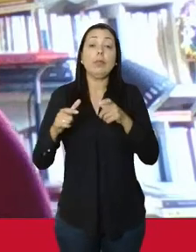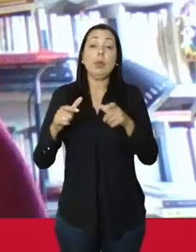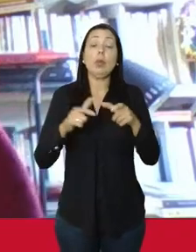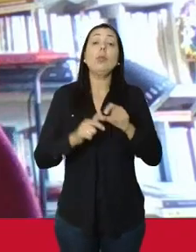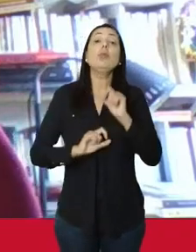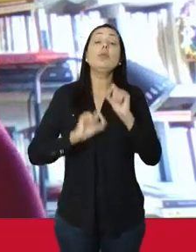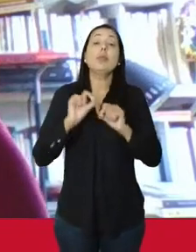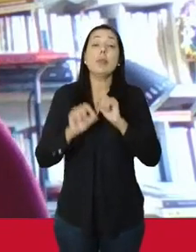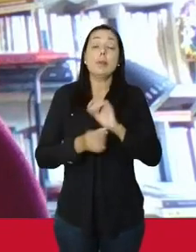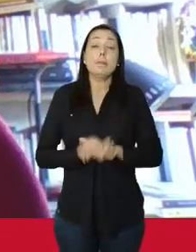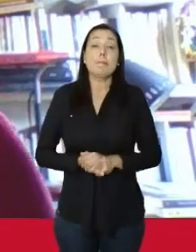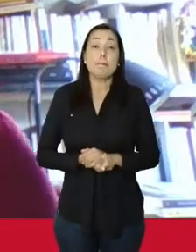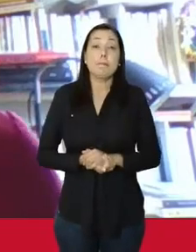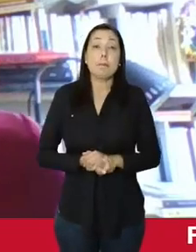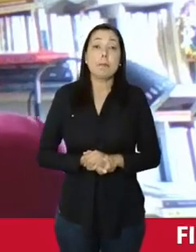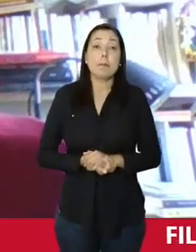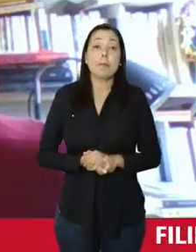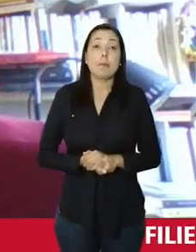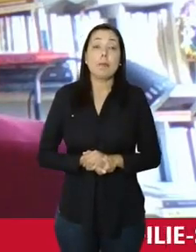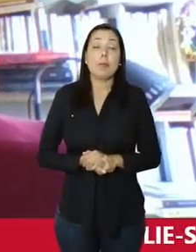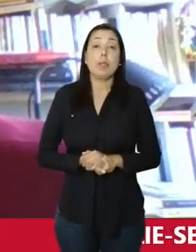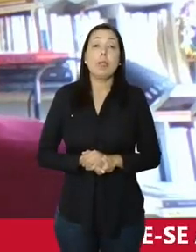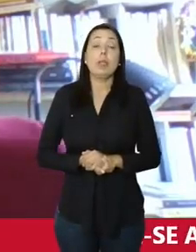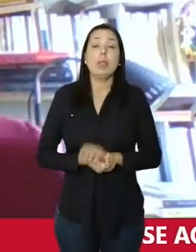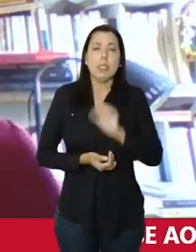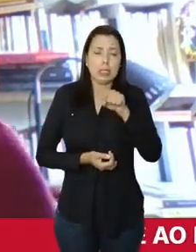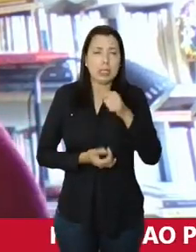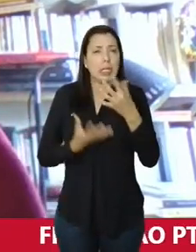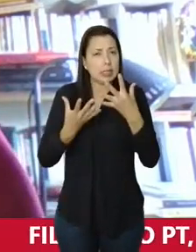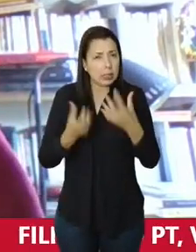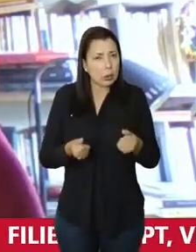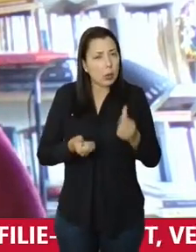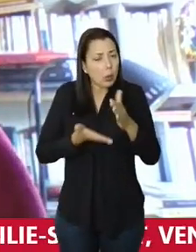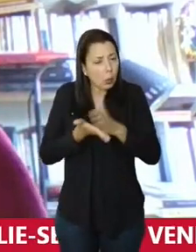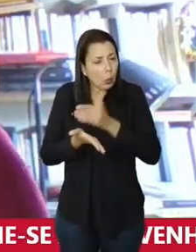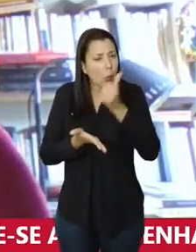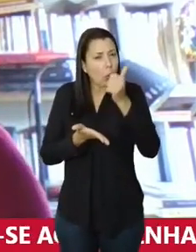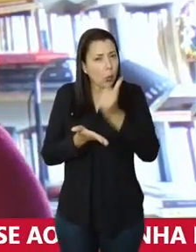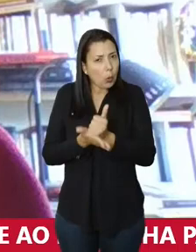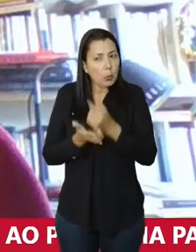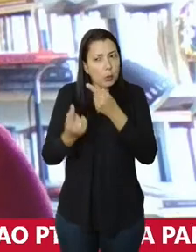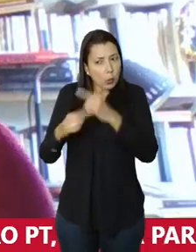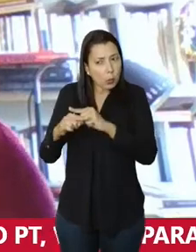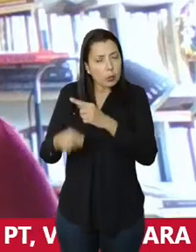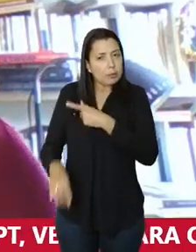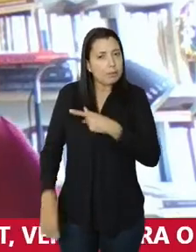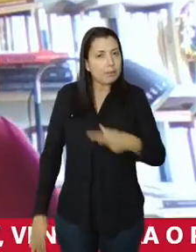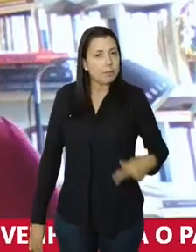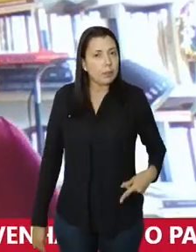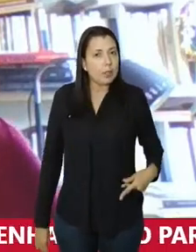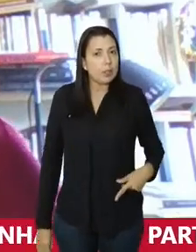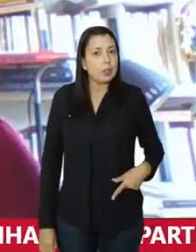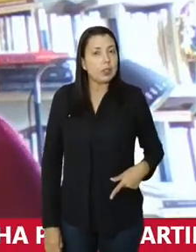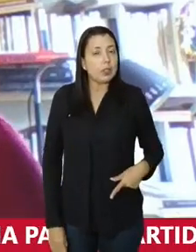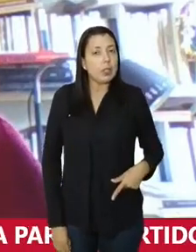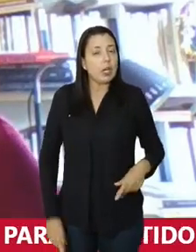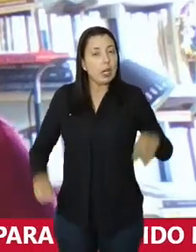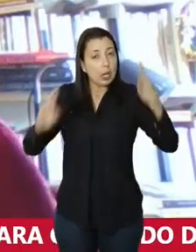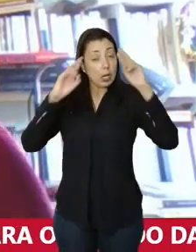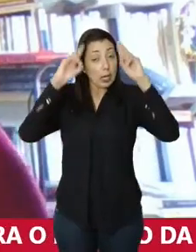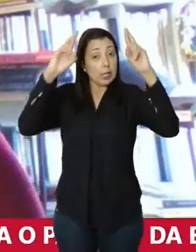onde foi consumado o golpe contra ela, a dignidade